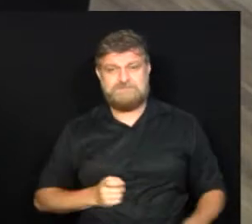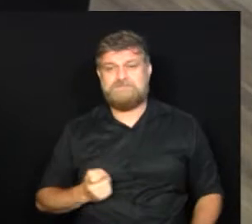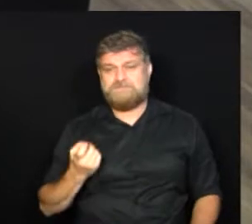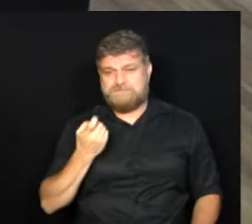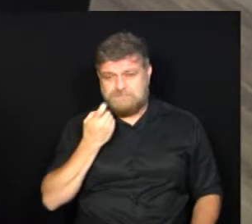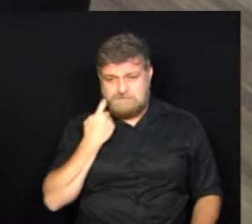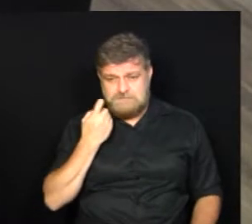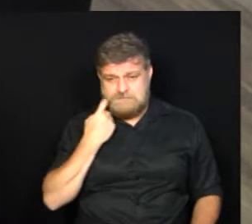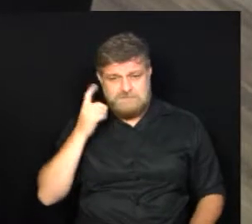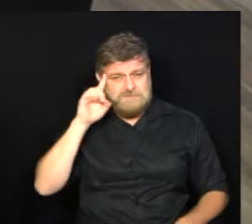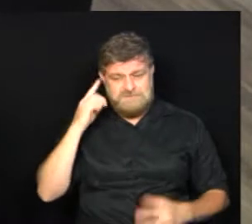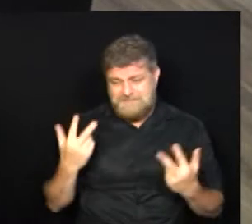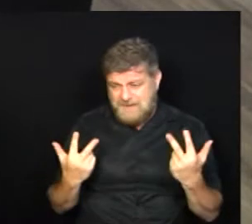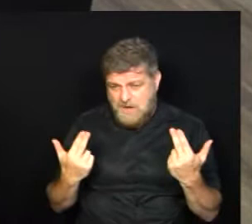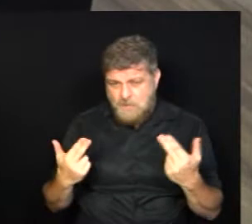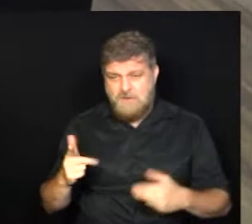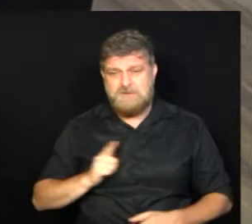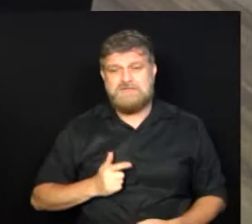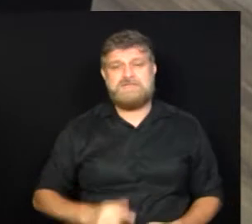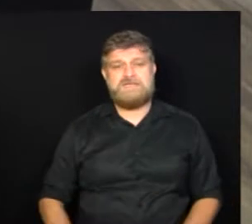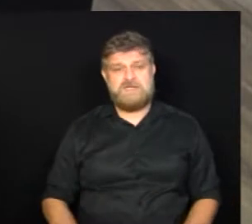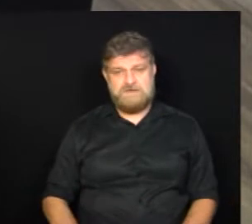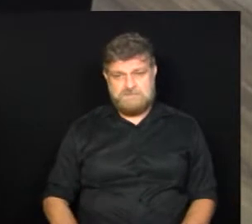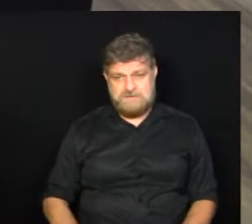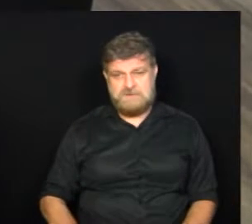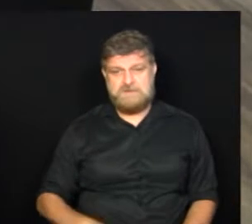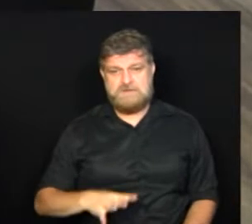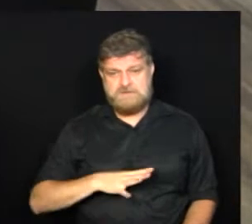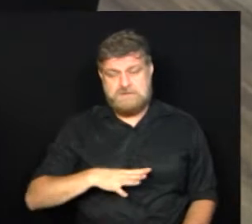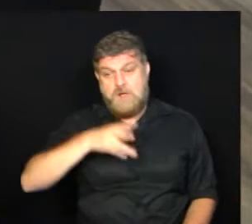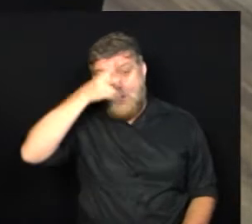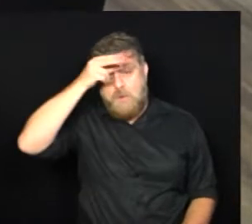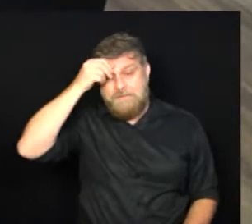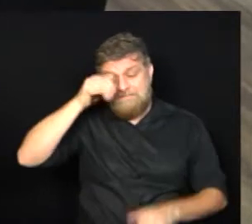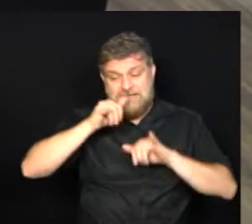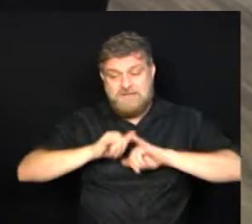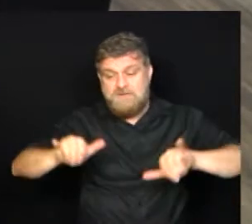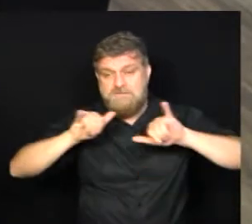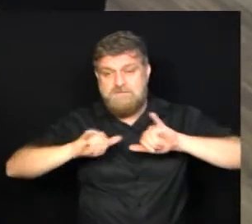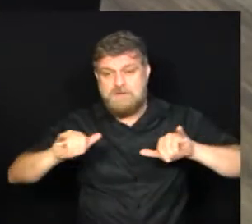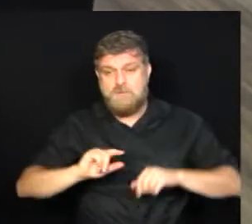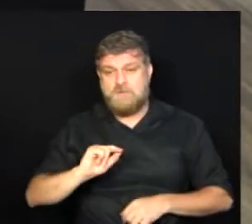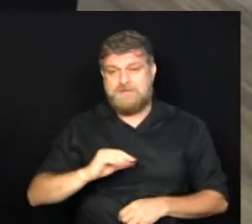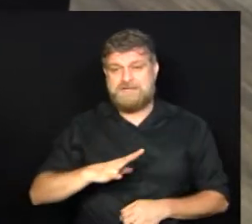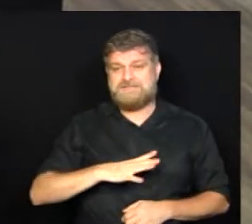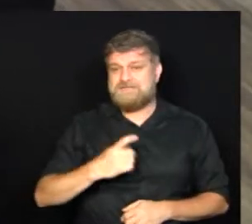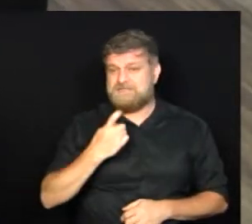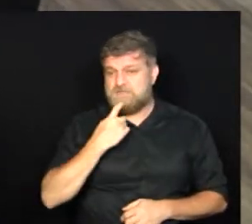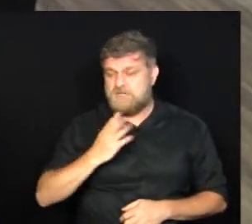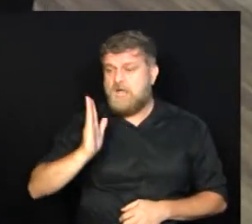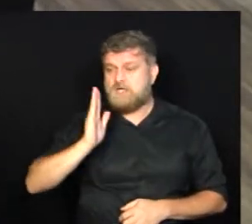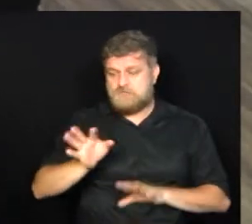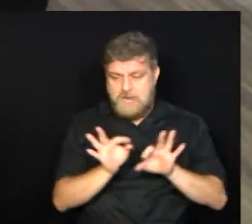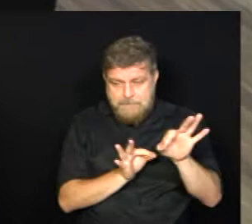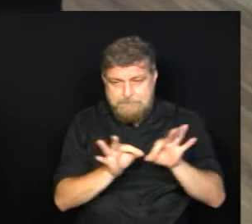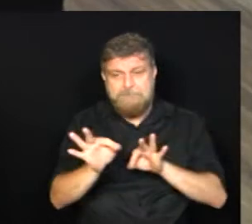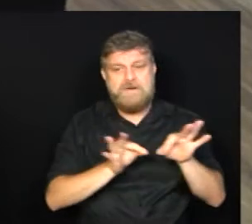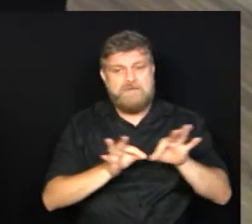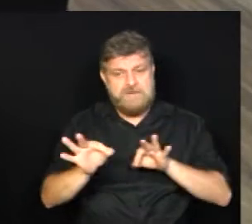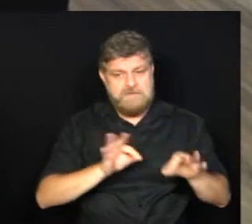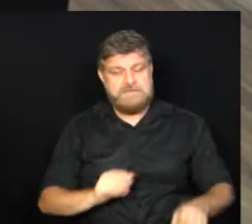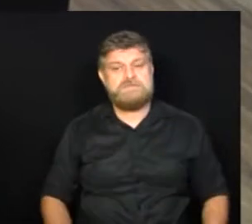sexta-feira, houve um anúncio da prefeitura da cidade, porque Campinas já se prepara para